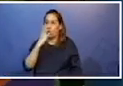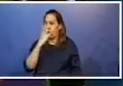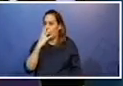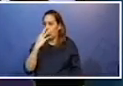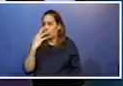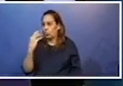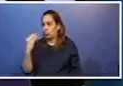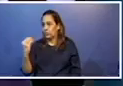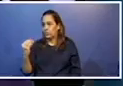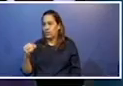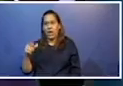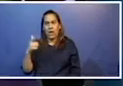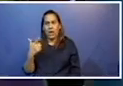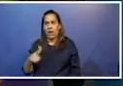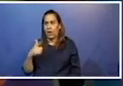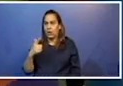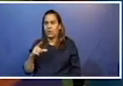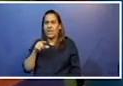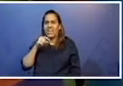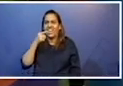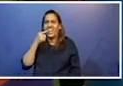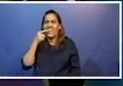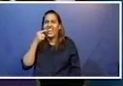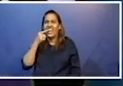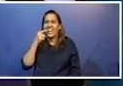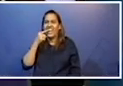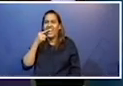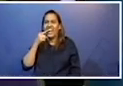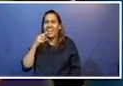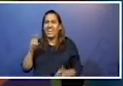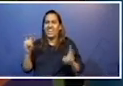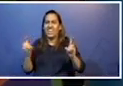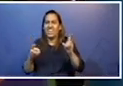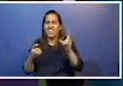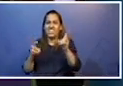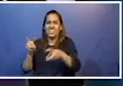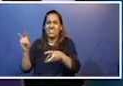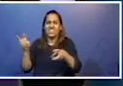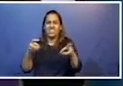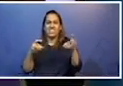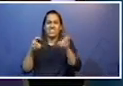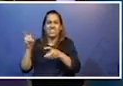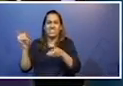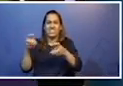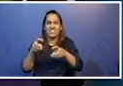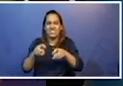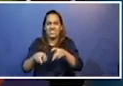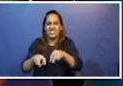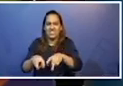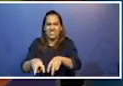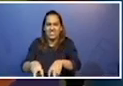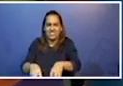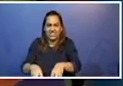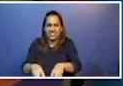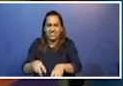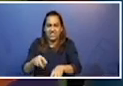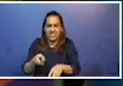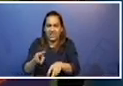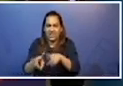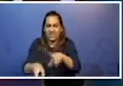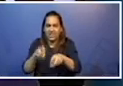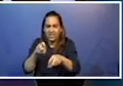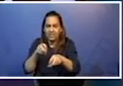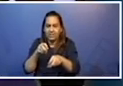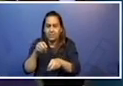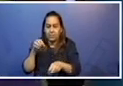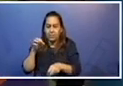longo e não tem dentes. Usa suas garras dianteiras para escavar vários formigueiros e